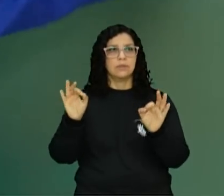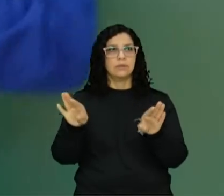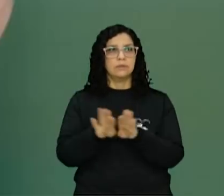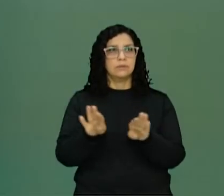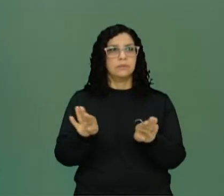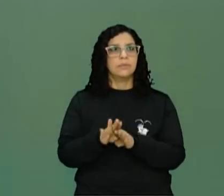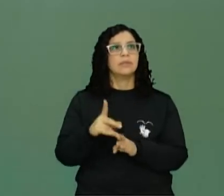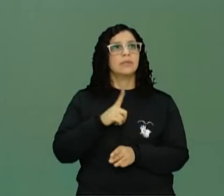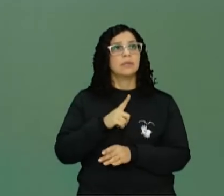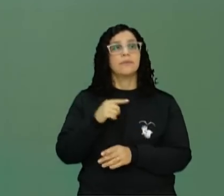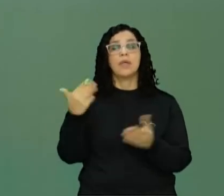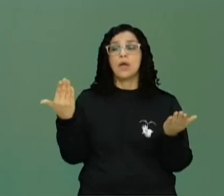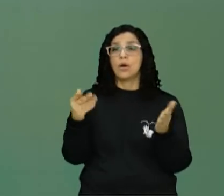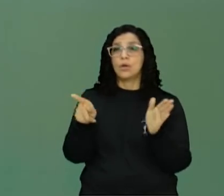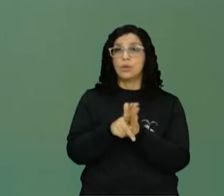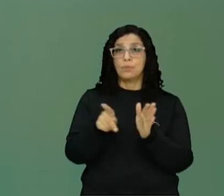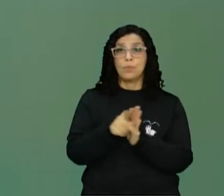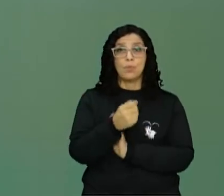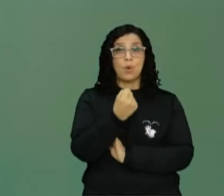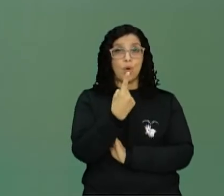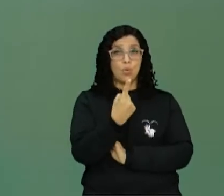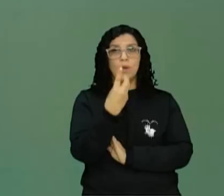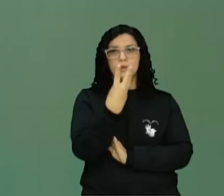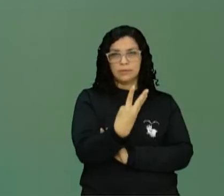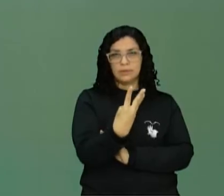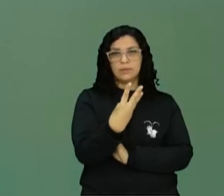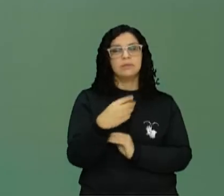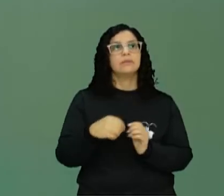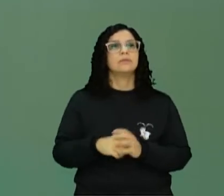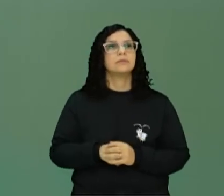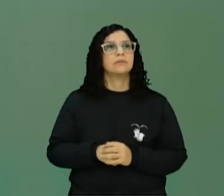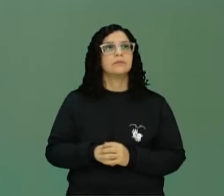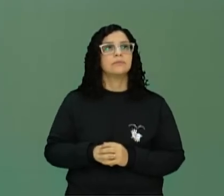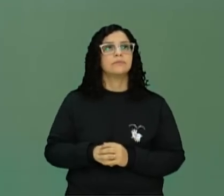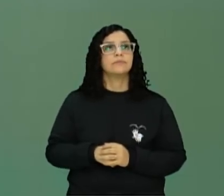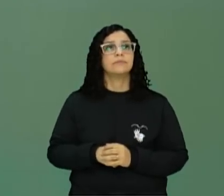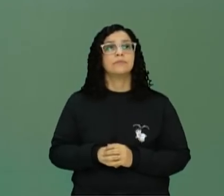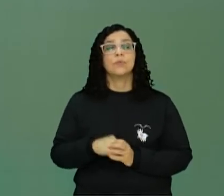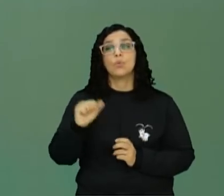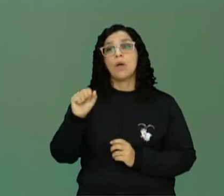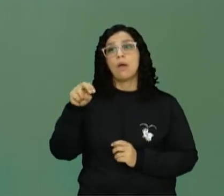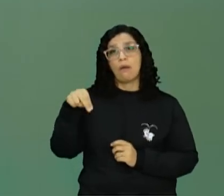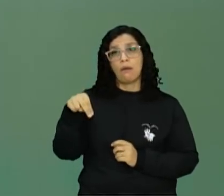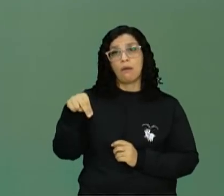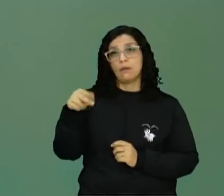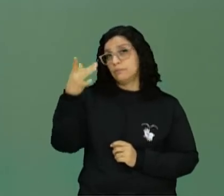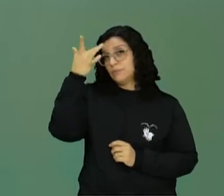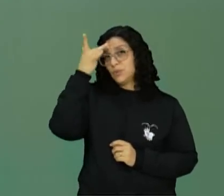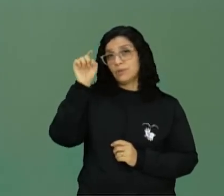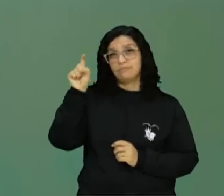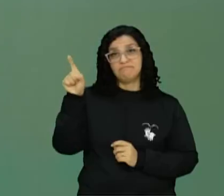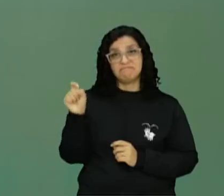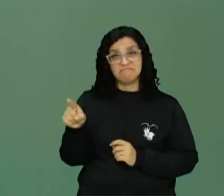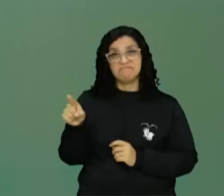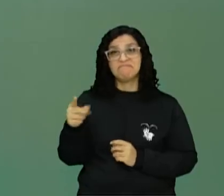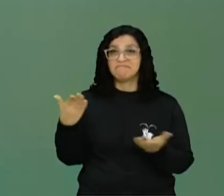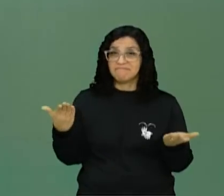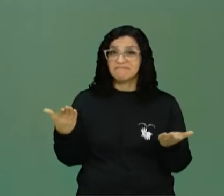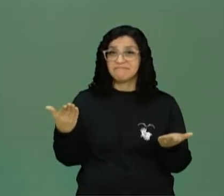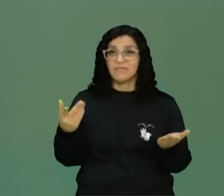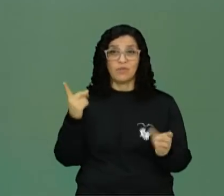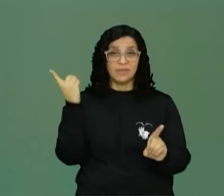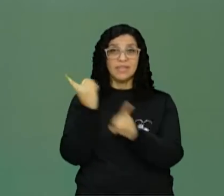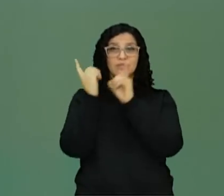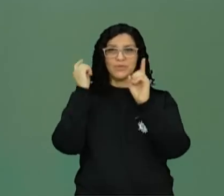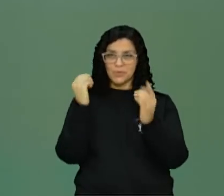5. O primeiro termo aqui é 3, ok? O enésimo termo é o 20º que eu